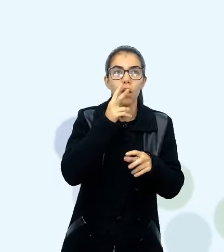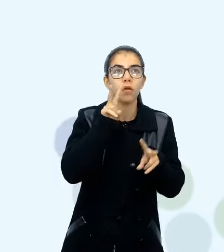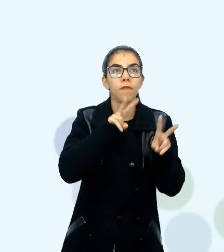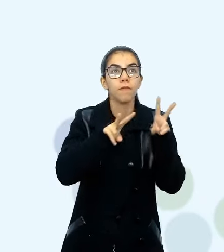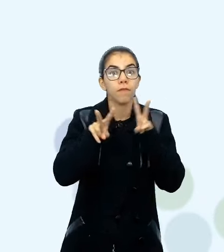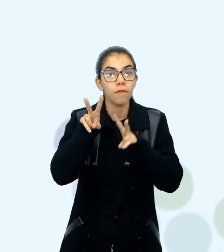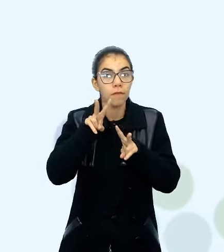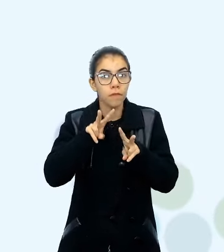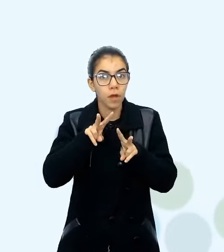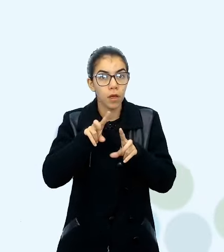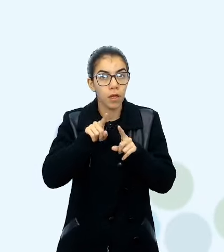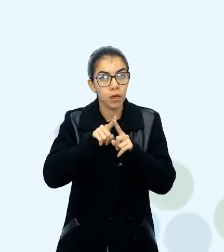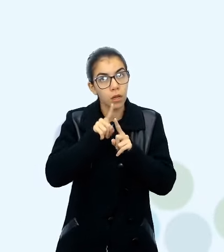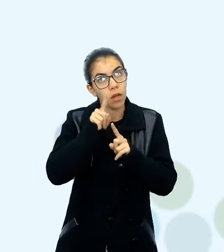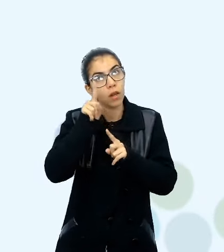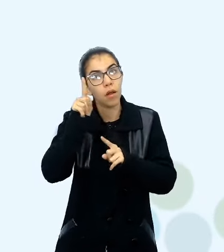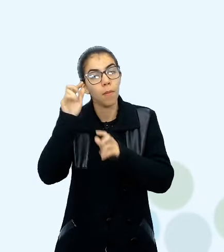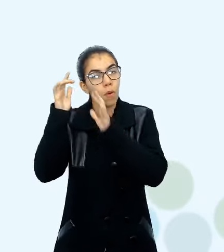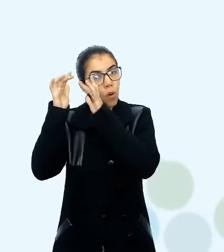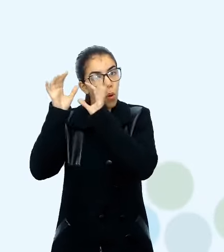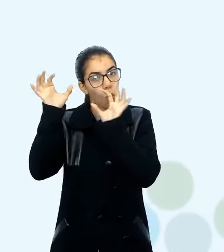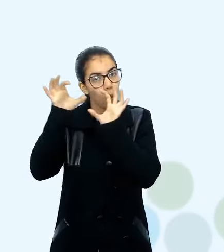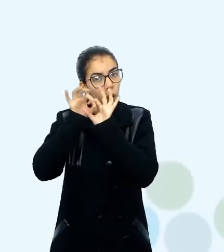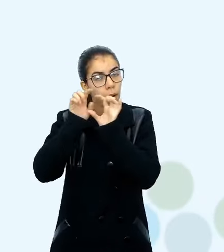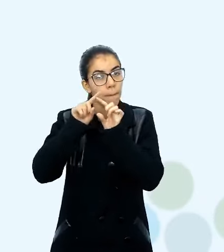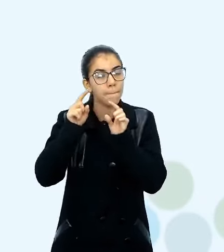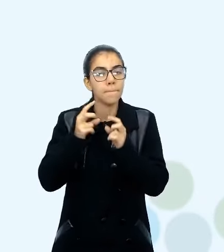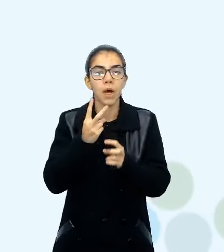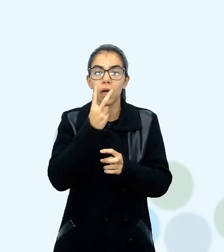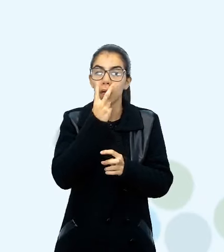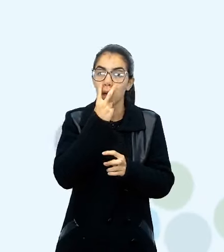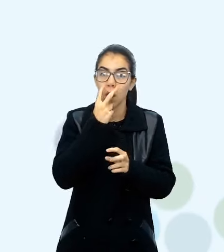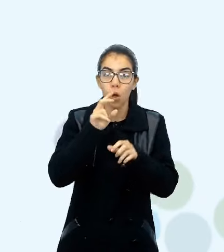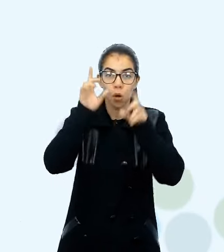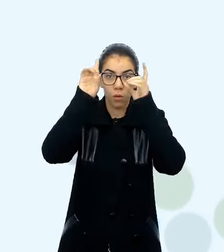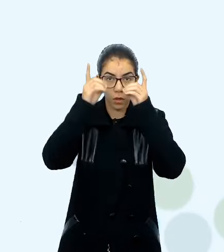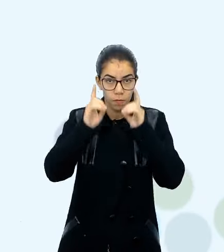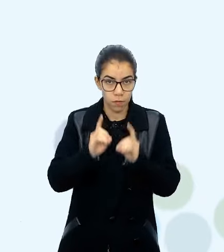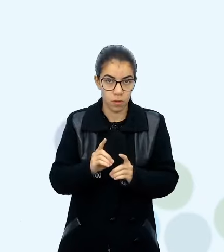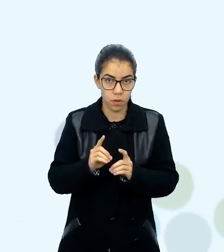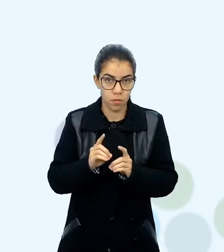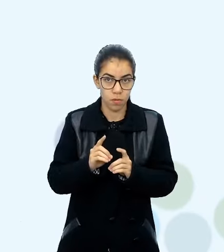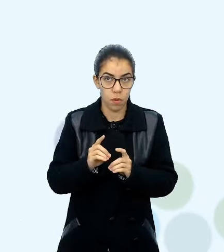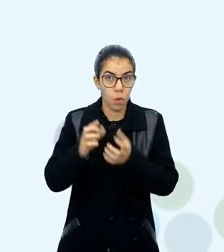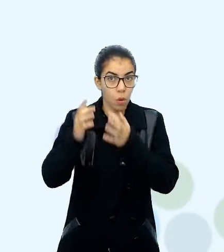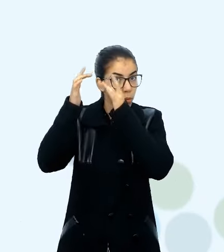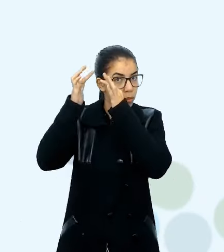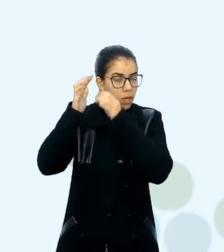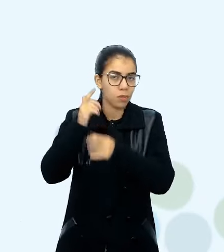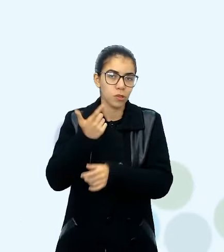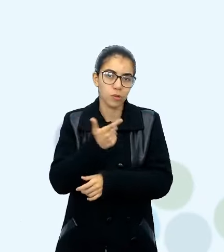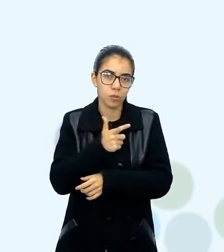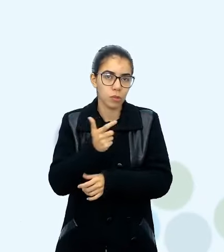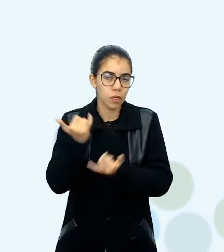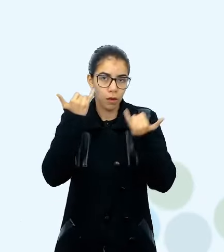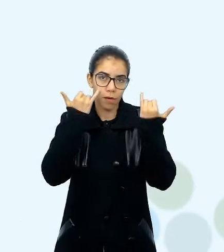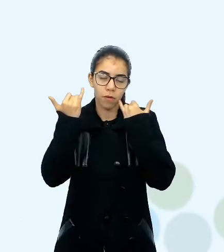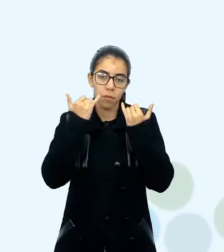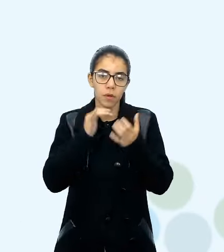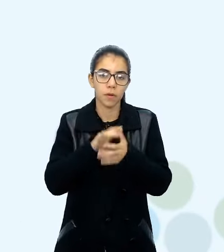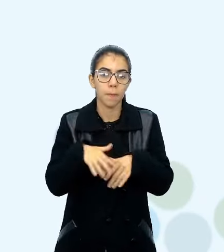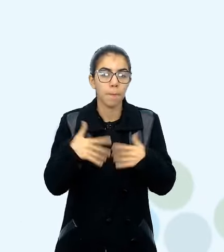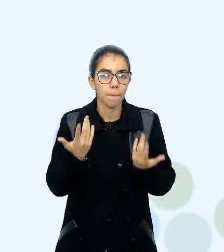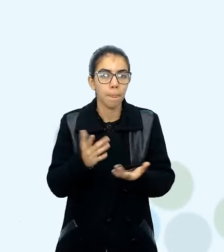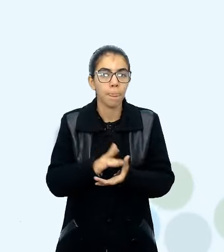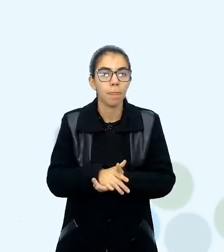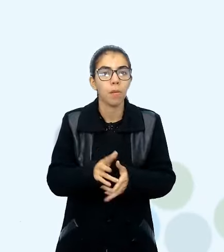não decodifica o que está acontecendo. Então, essas crianças, ela tem uma fixação muito